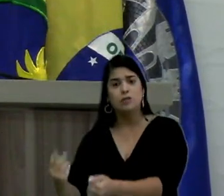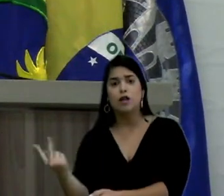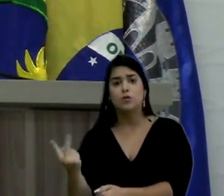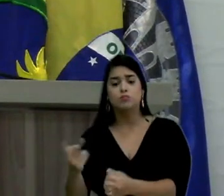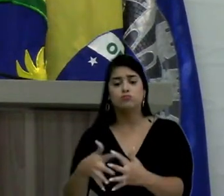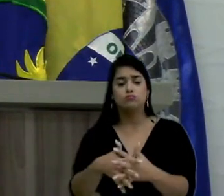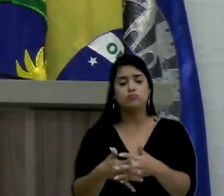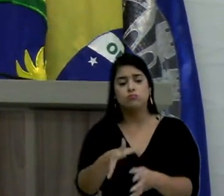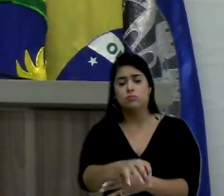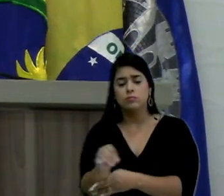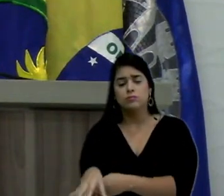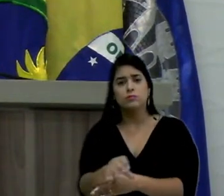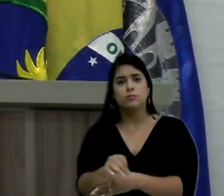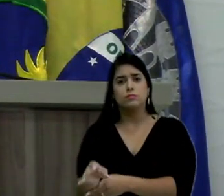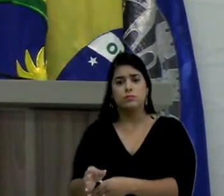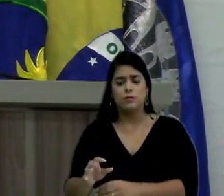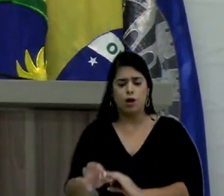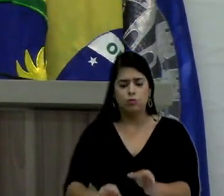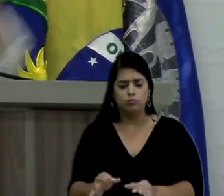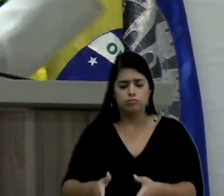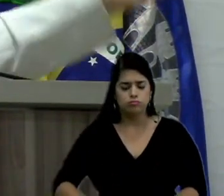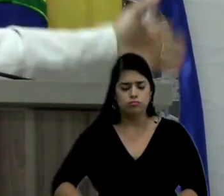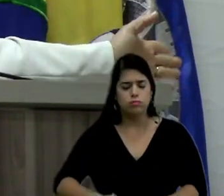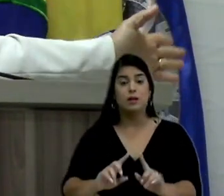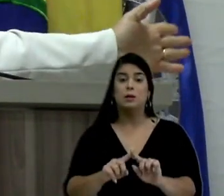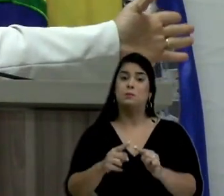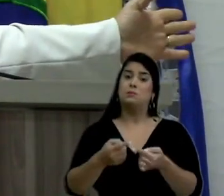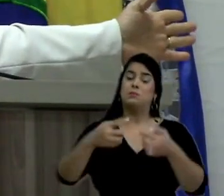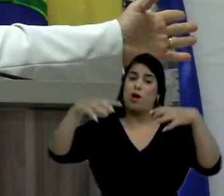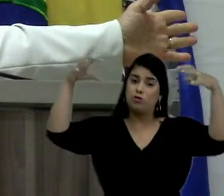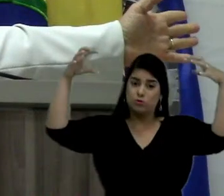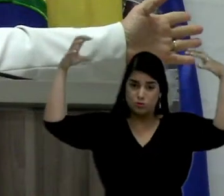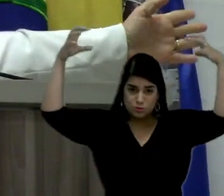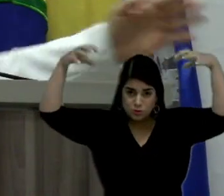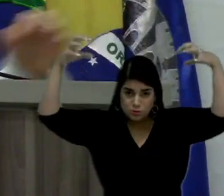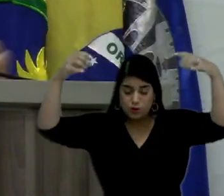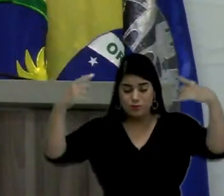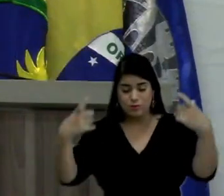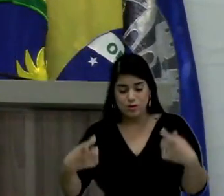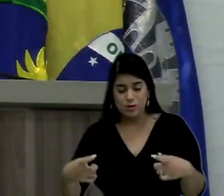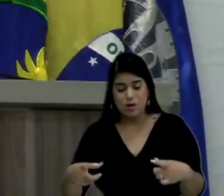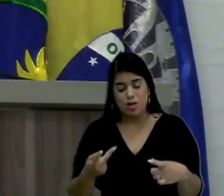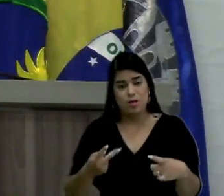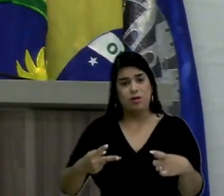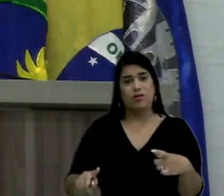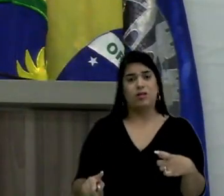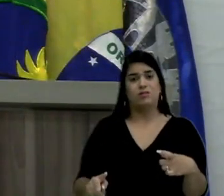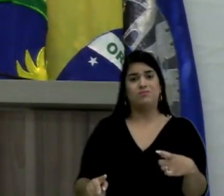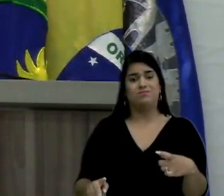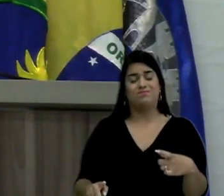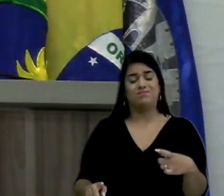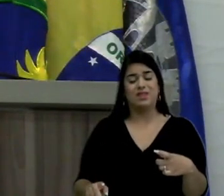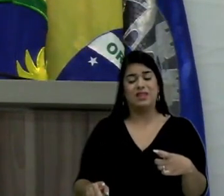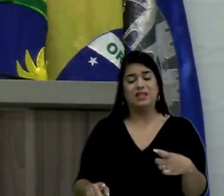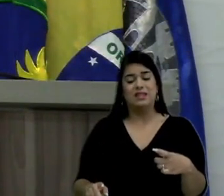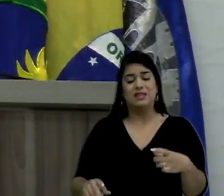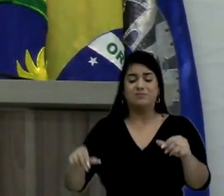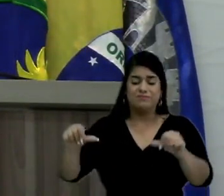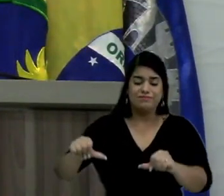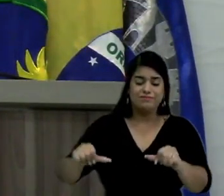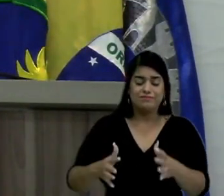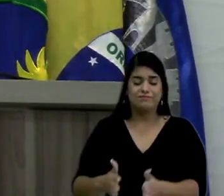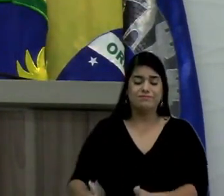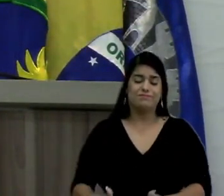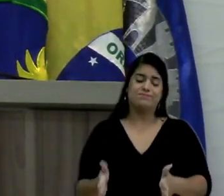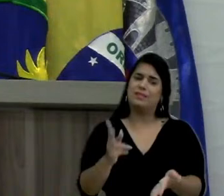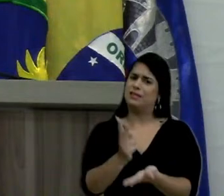as estradas só que quando chove e um um determinado local não chove em outro danifica as estradas e a gente sabe que sempre